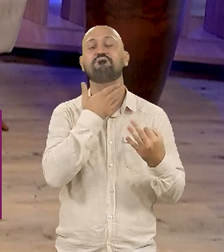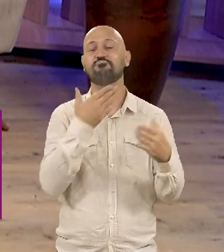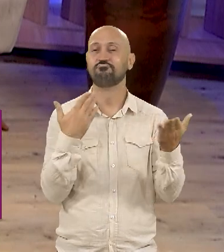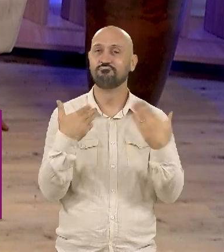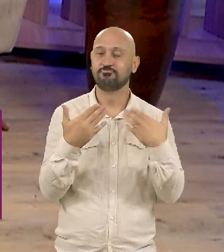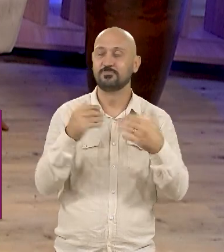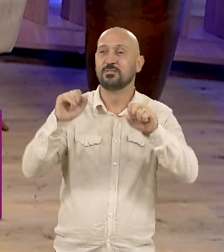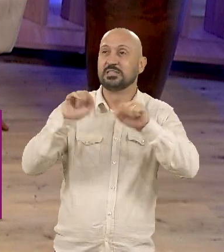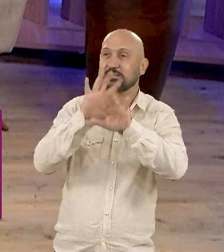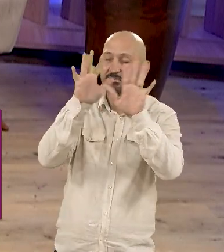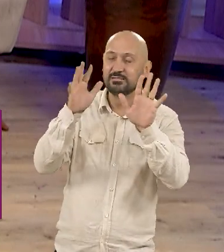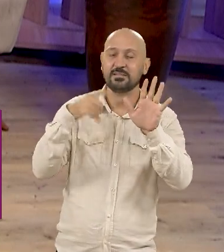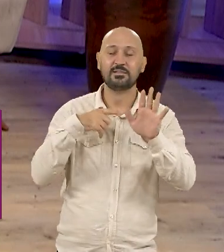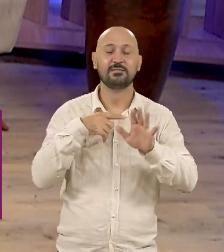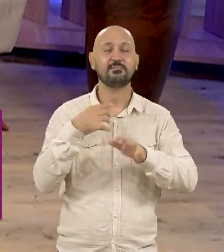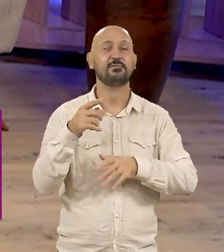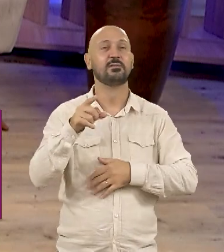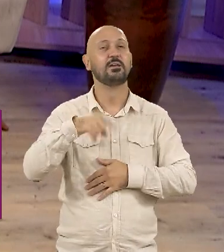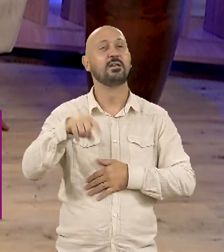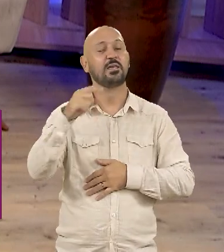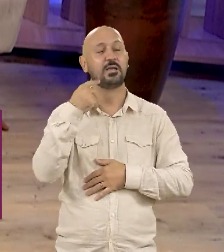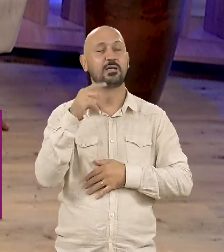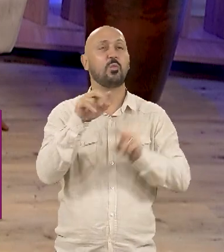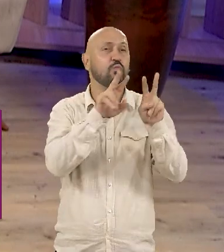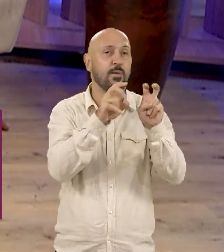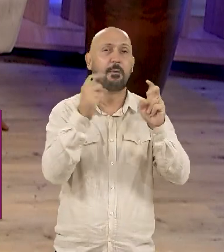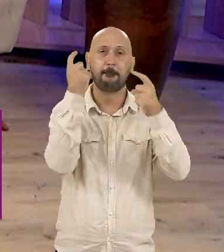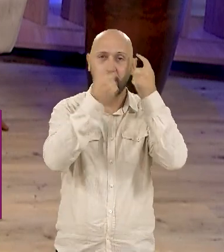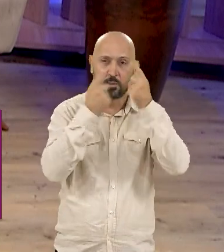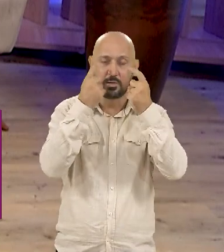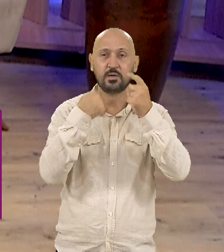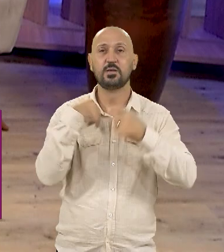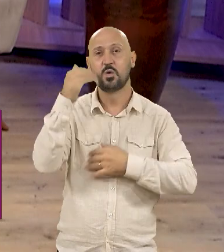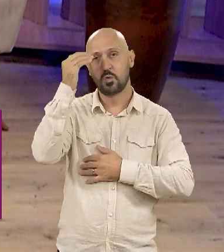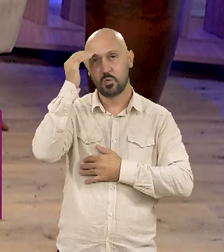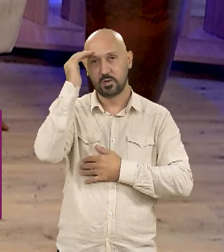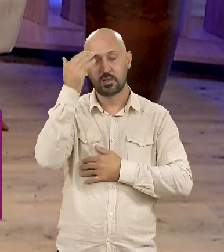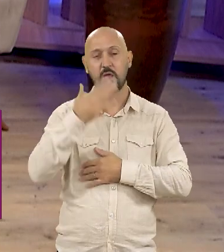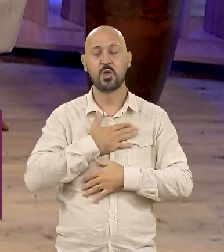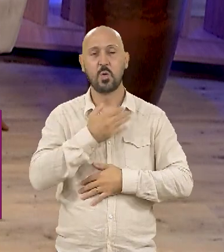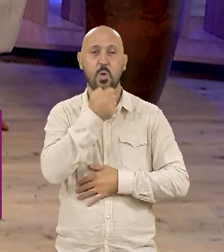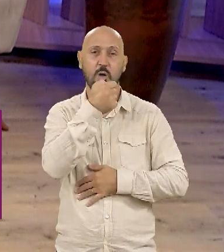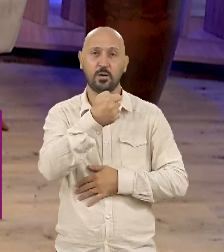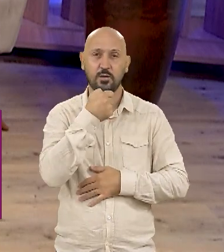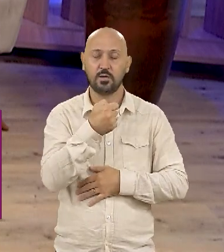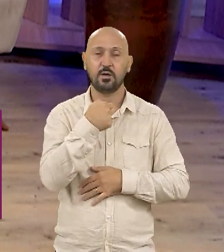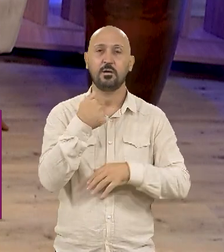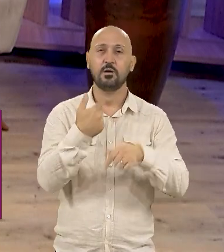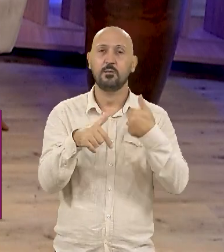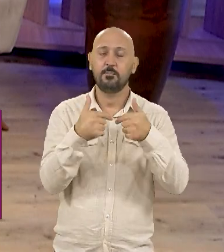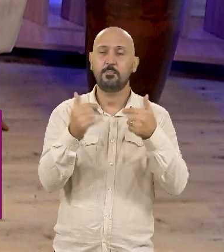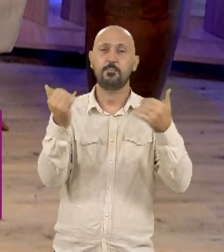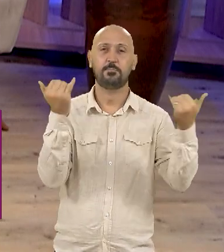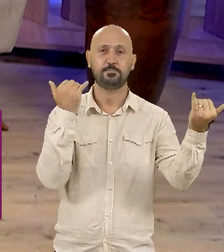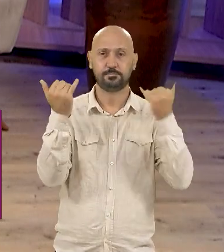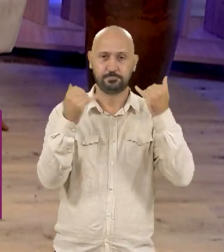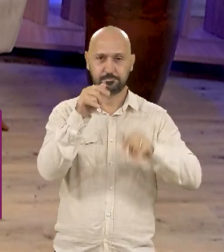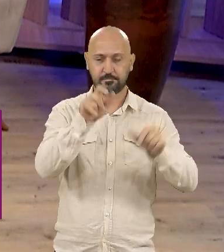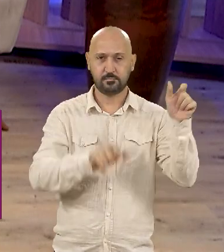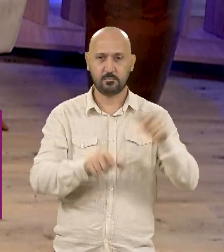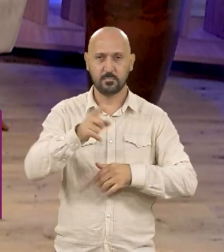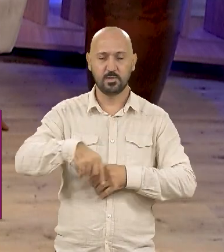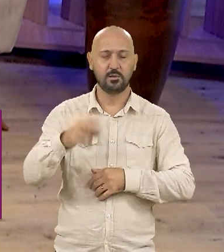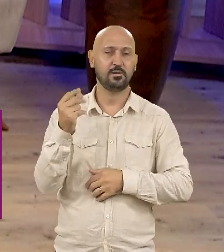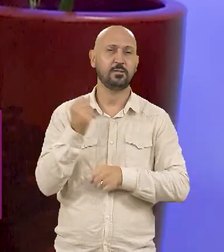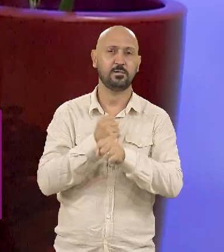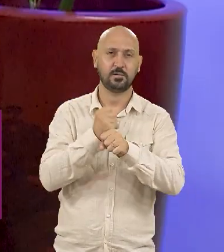hoje, foi excelente o bate-papo, muito esclarecedor e realmente são temas preocupantes e eu entendo aqui como jornalista, né, como alguém que